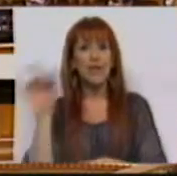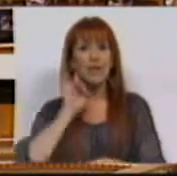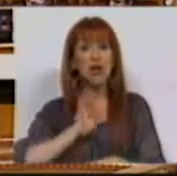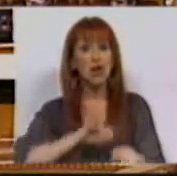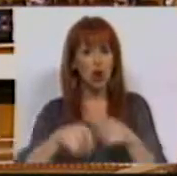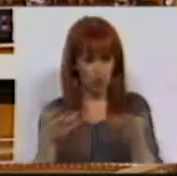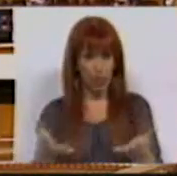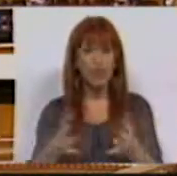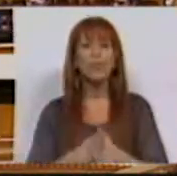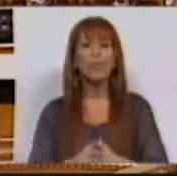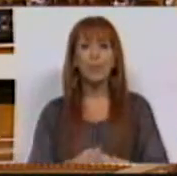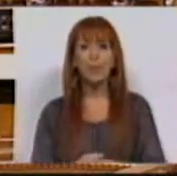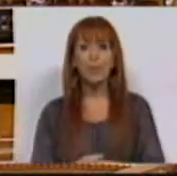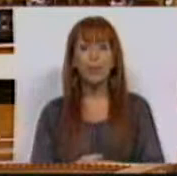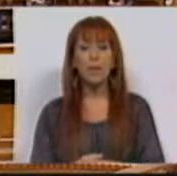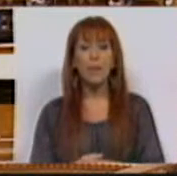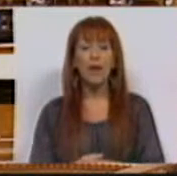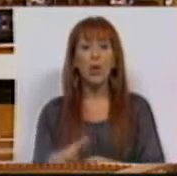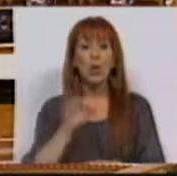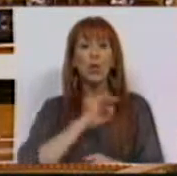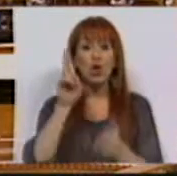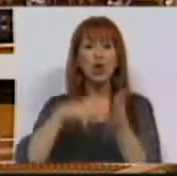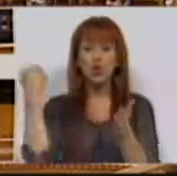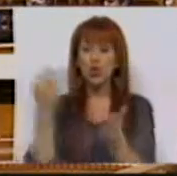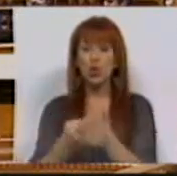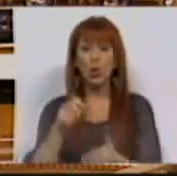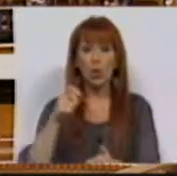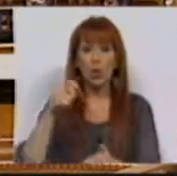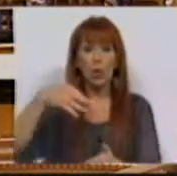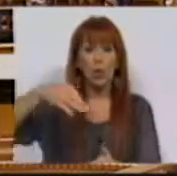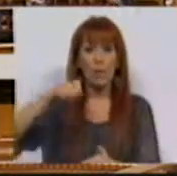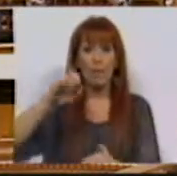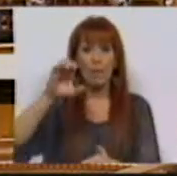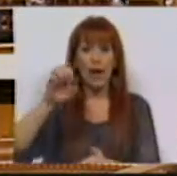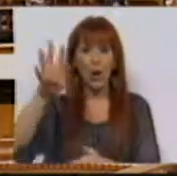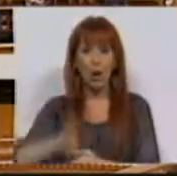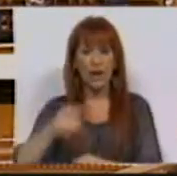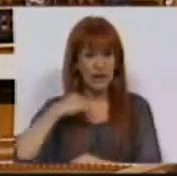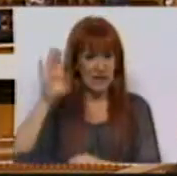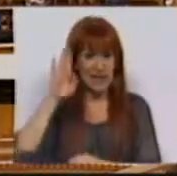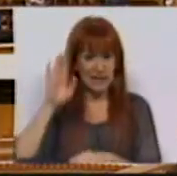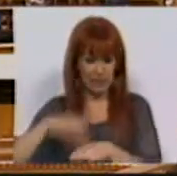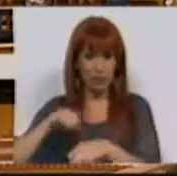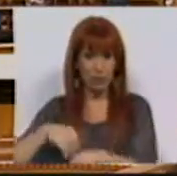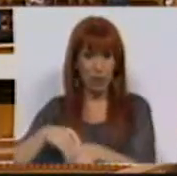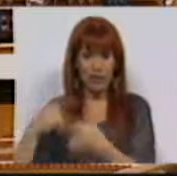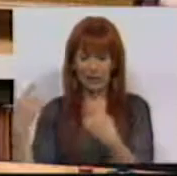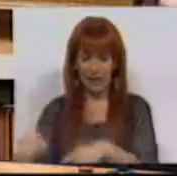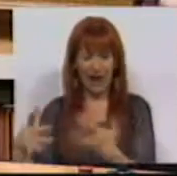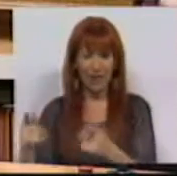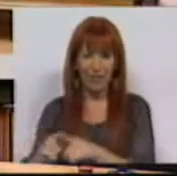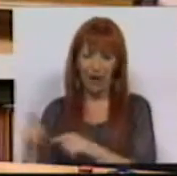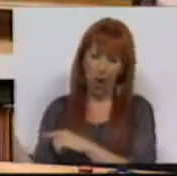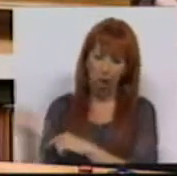senhoras e senhores deputados, os senhores chumbaram o PEC 4. Sabiam que com isso estavam